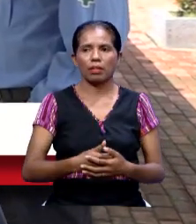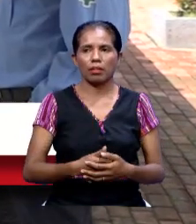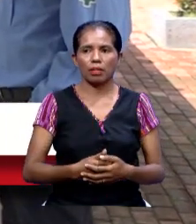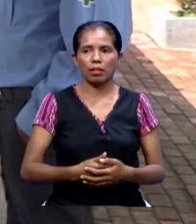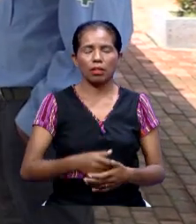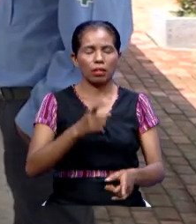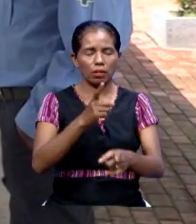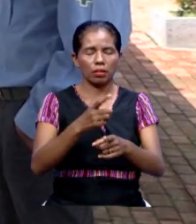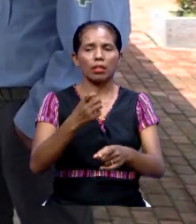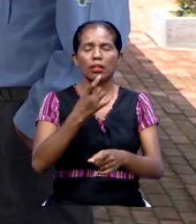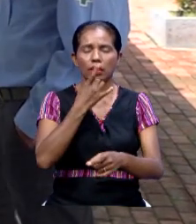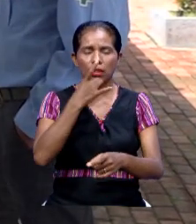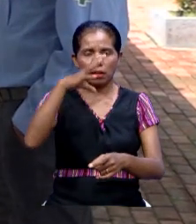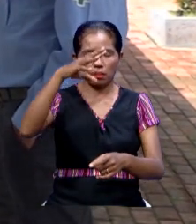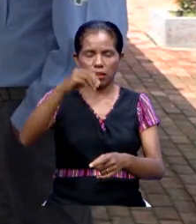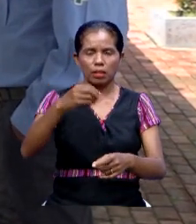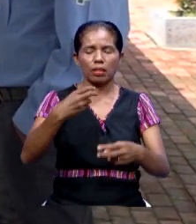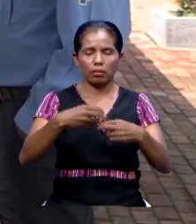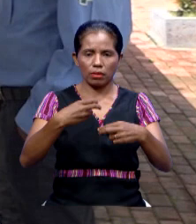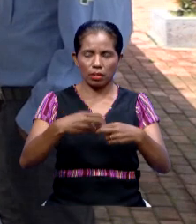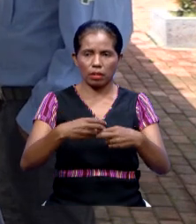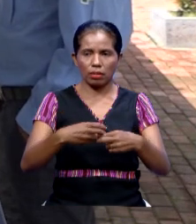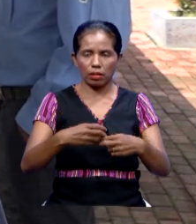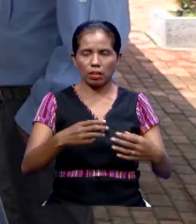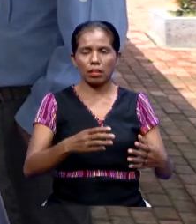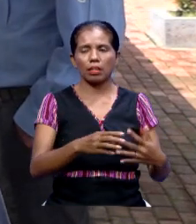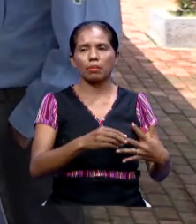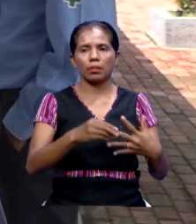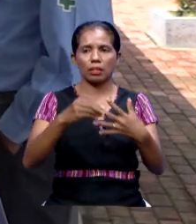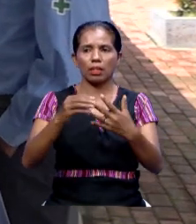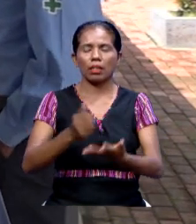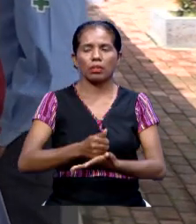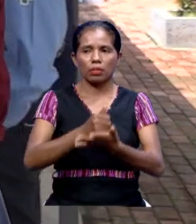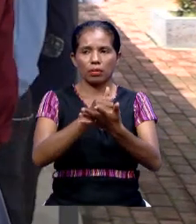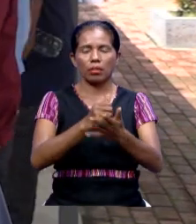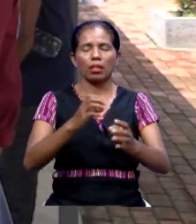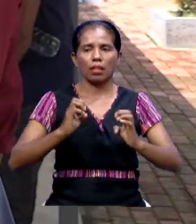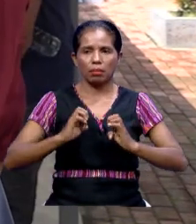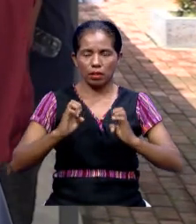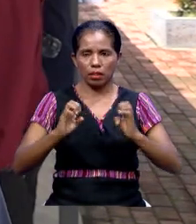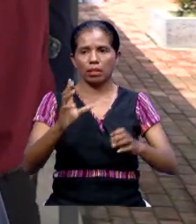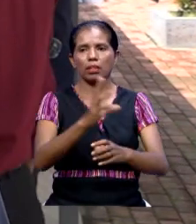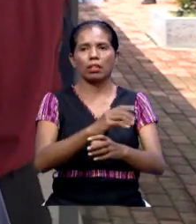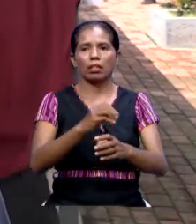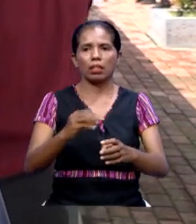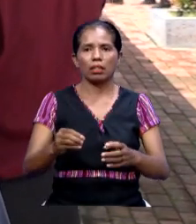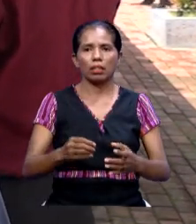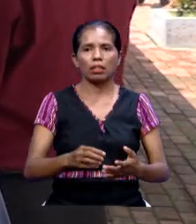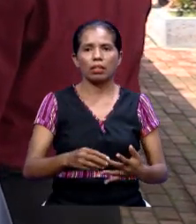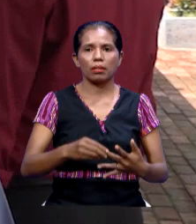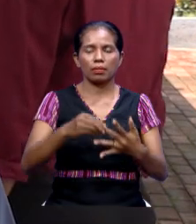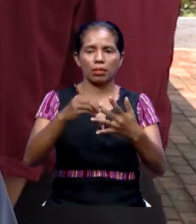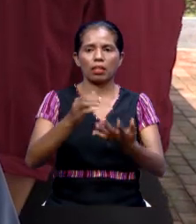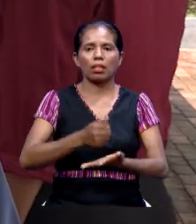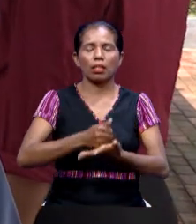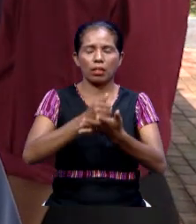certeza quando ahe mate ona ne impacto sempre. Impacto liu mag liu liu ihe atende atendimento ba emergencia. Liu liu hansan iha atendimento